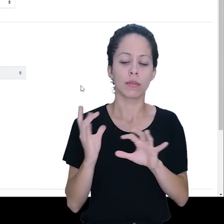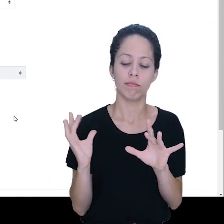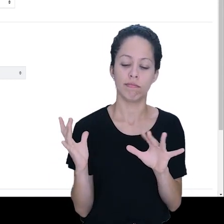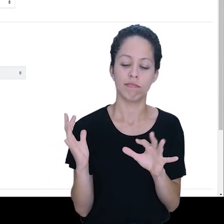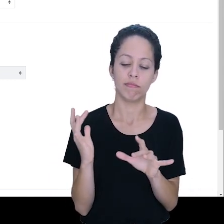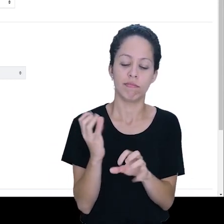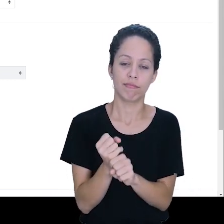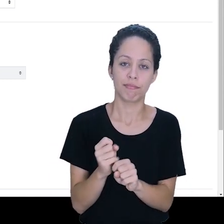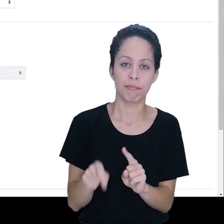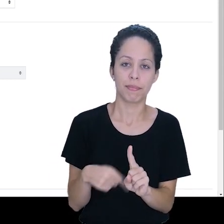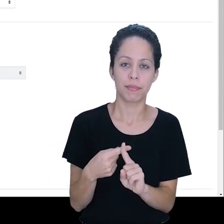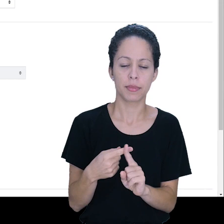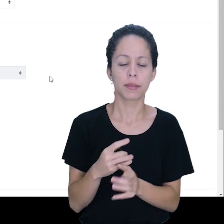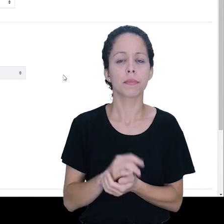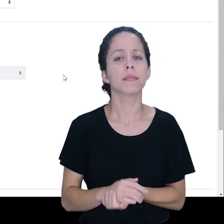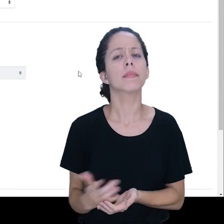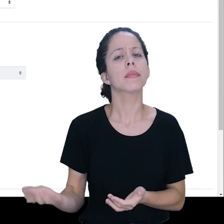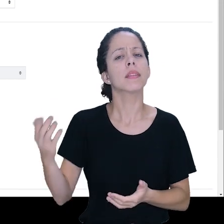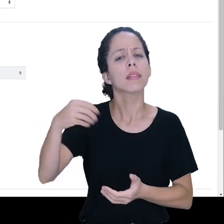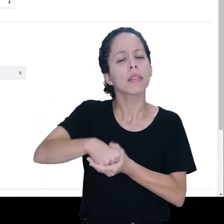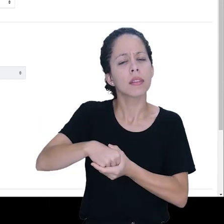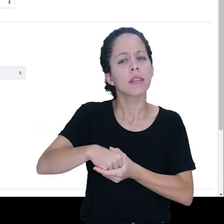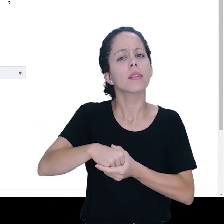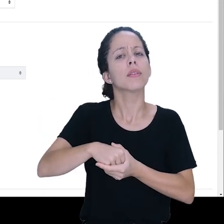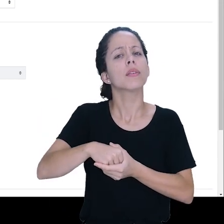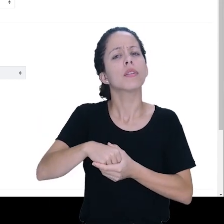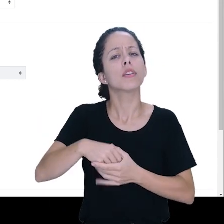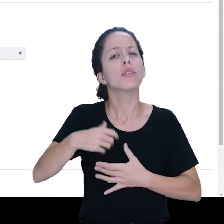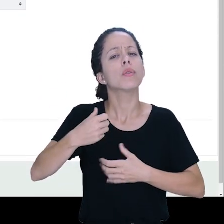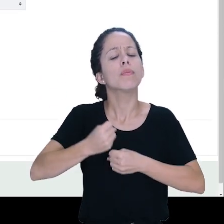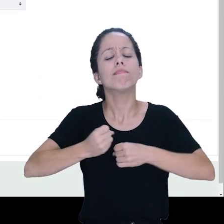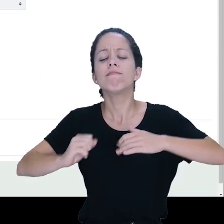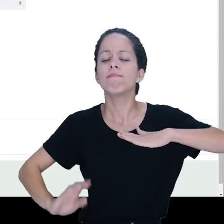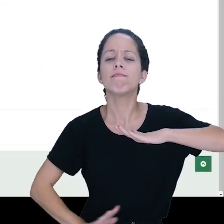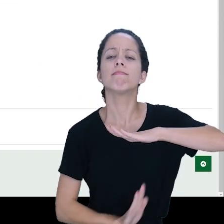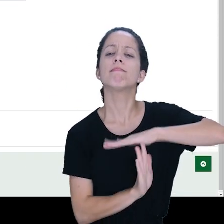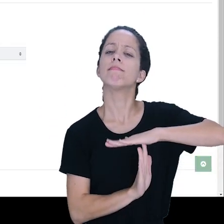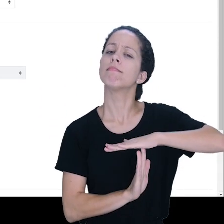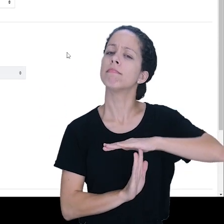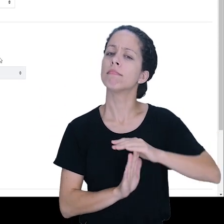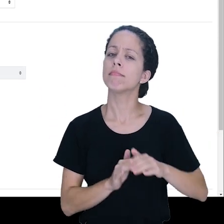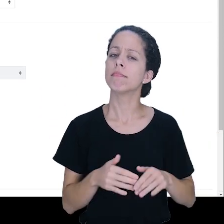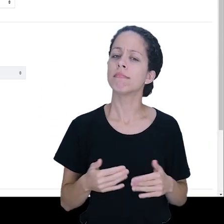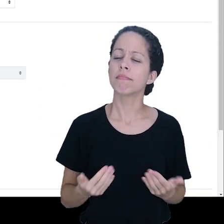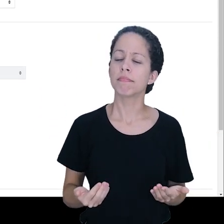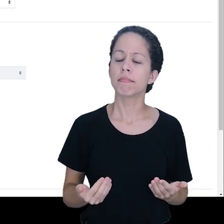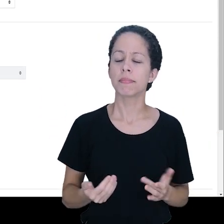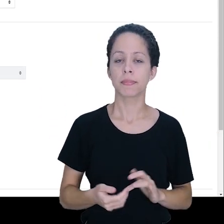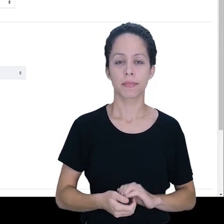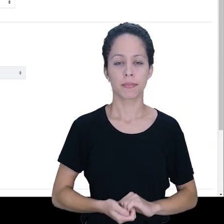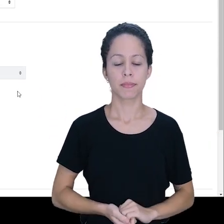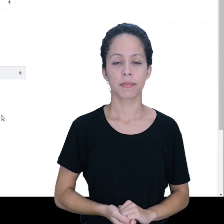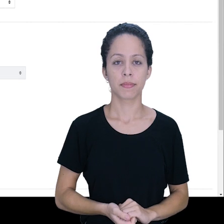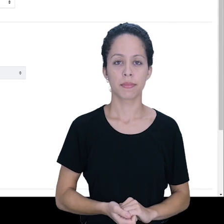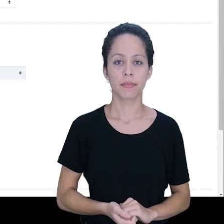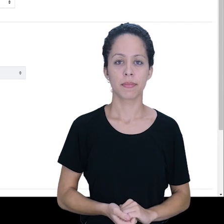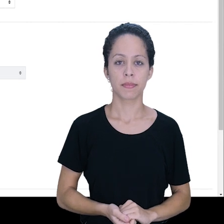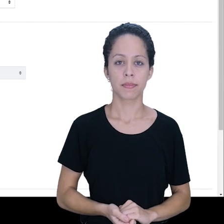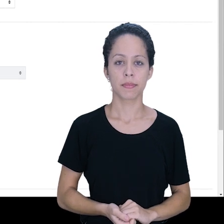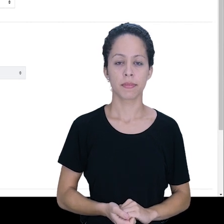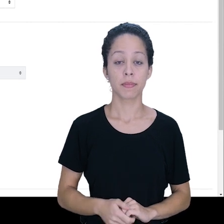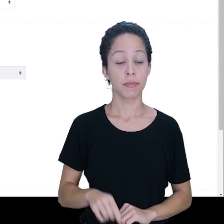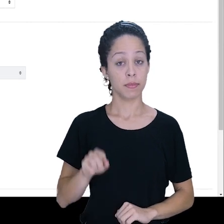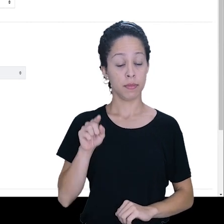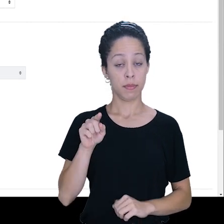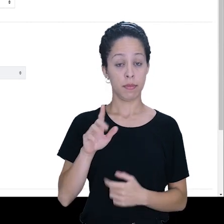certo e qual é a nota máxima dessa categoria né aqui